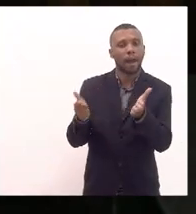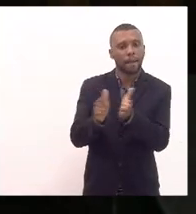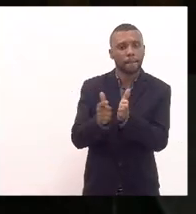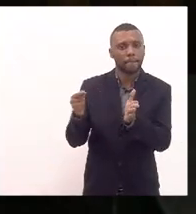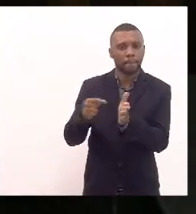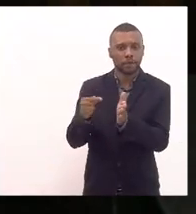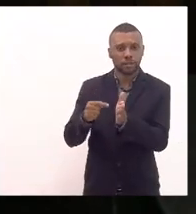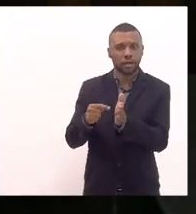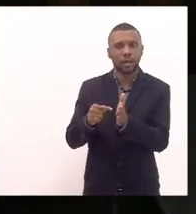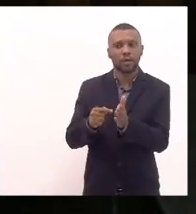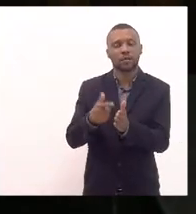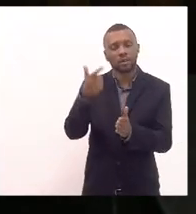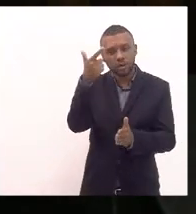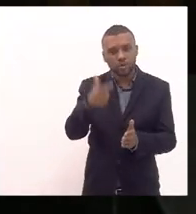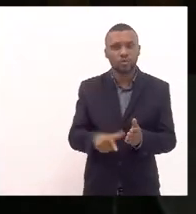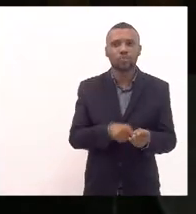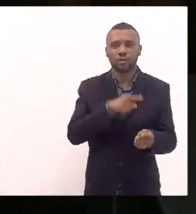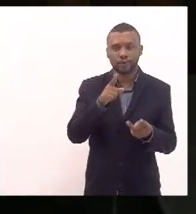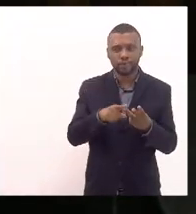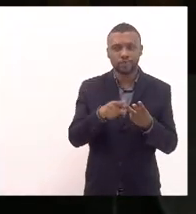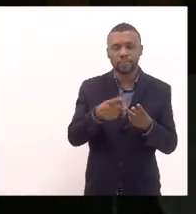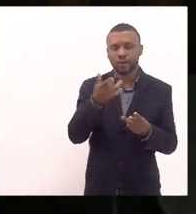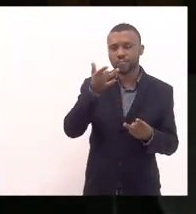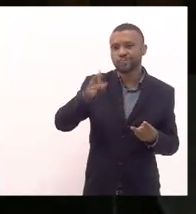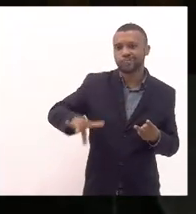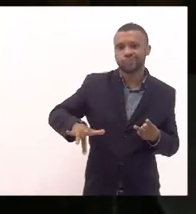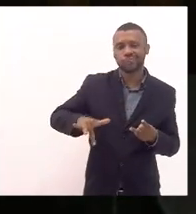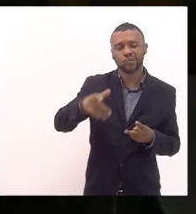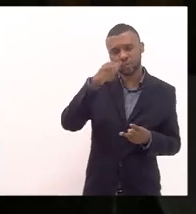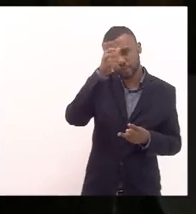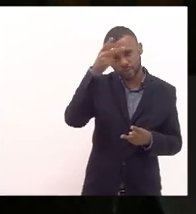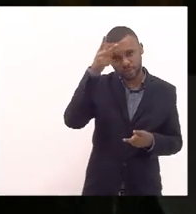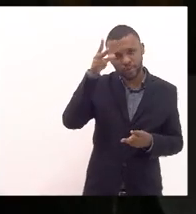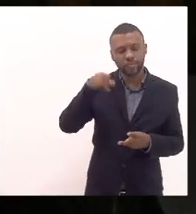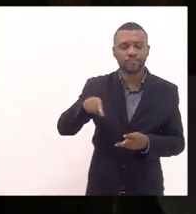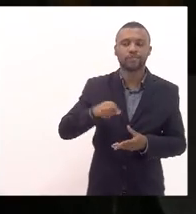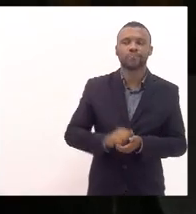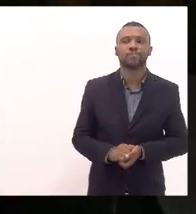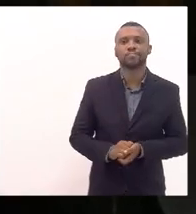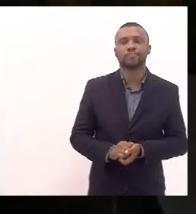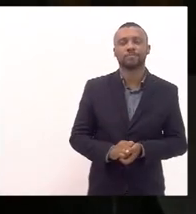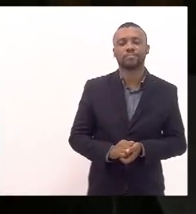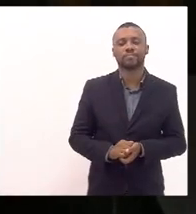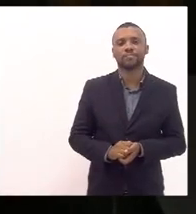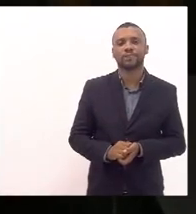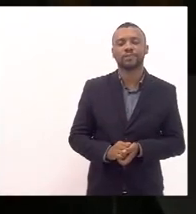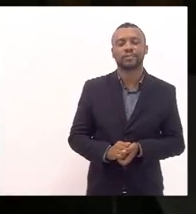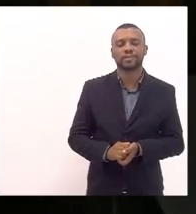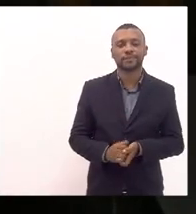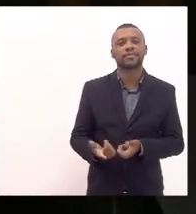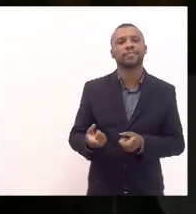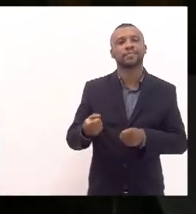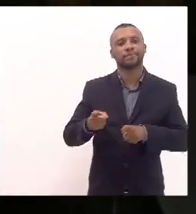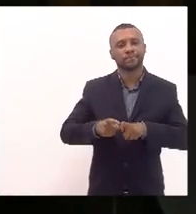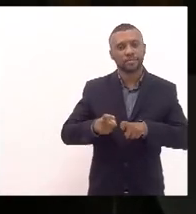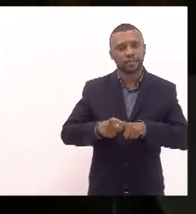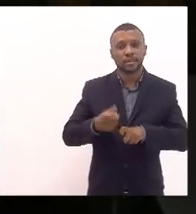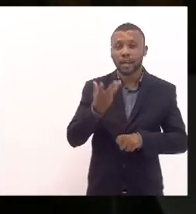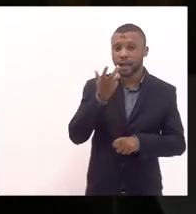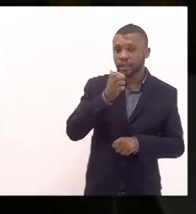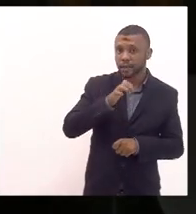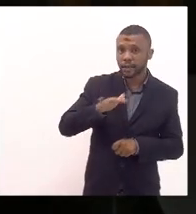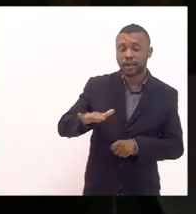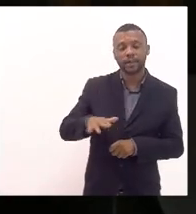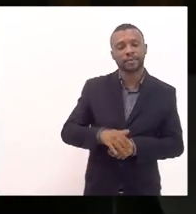vou comprar umas uma mais um descaso do prefeito Wladimir garotinho Clínica da Criança: